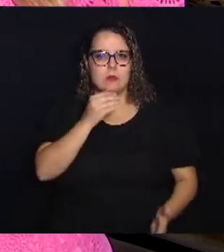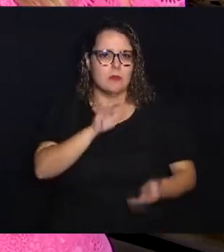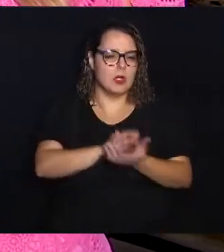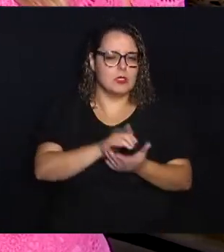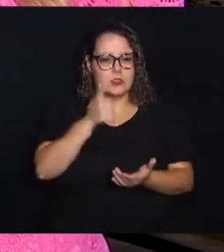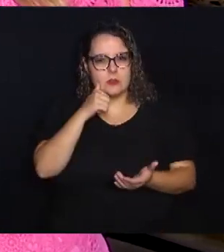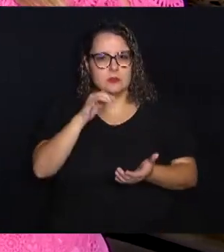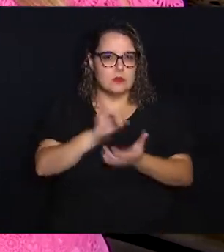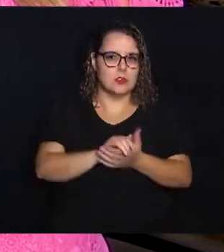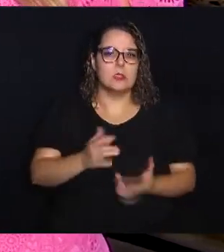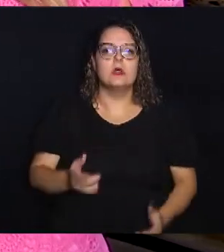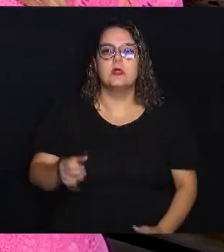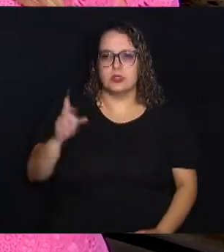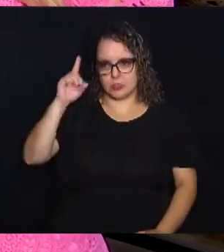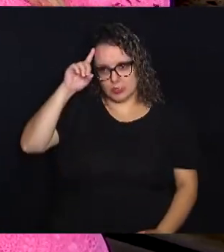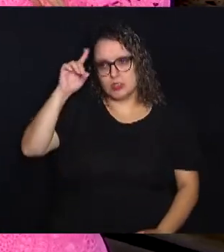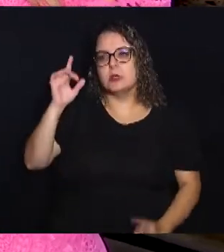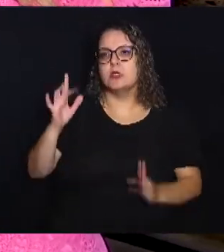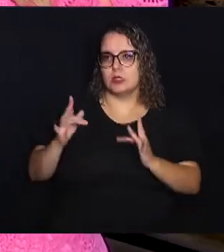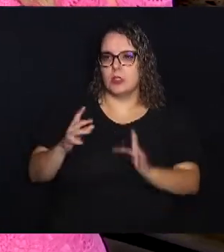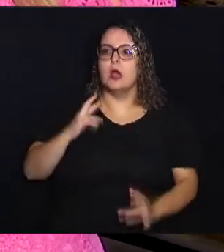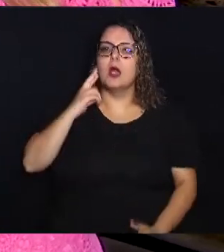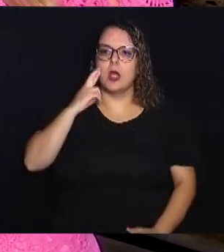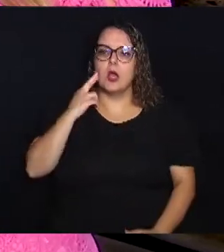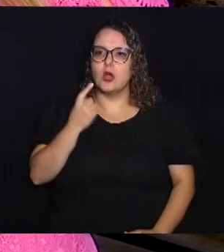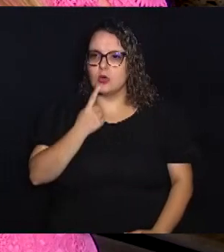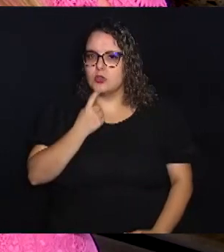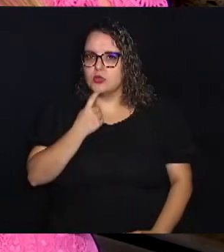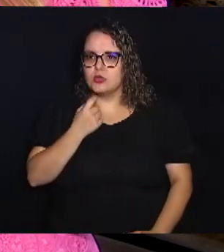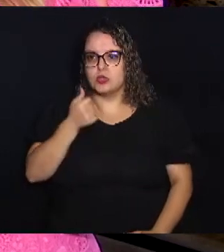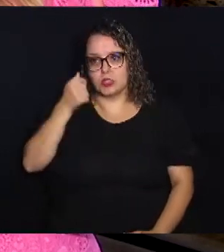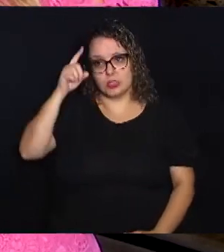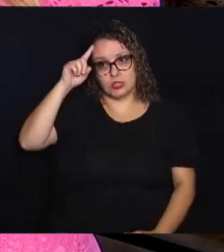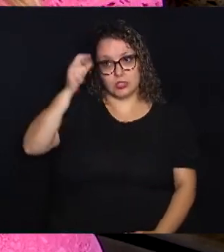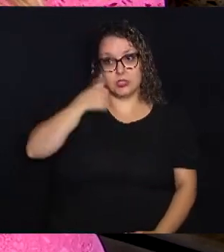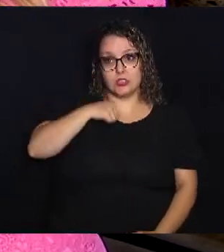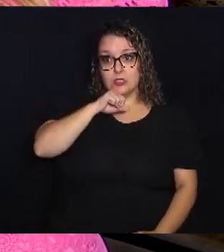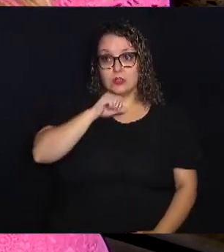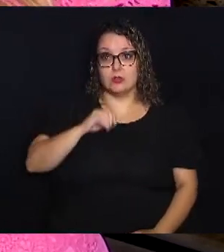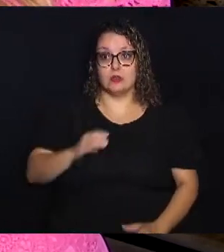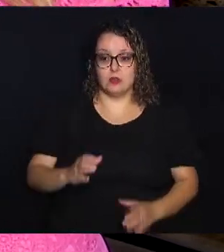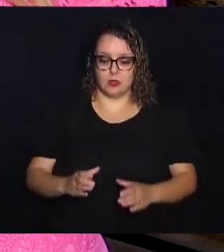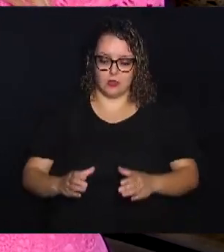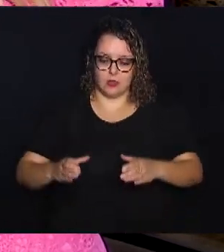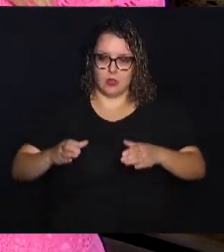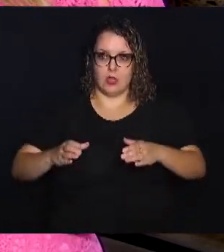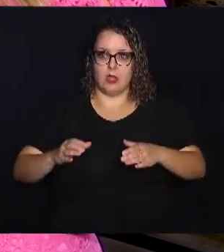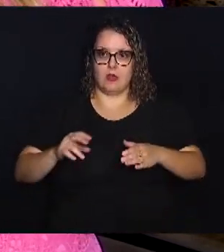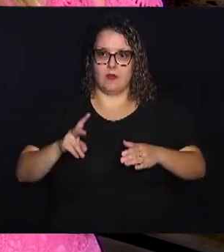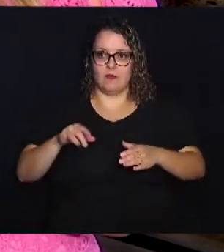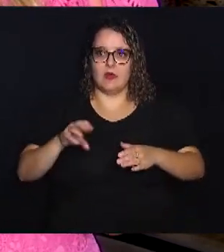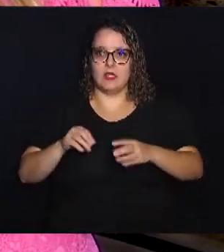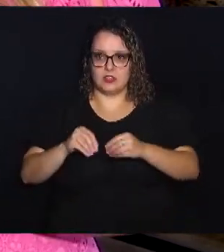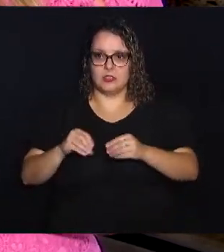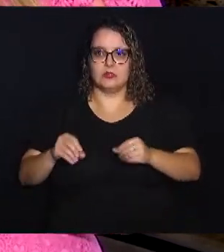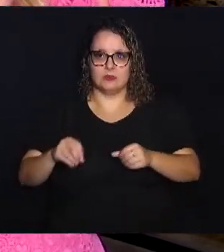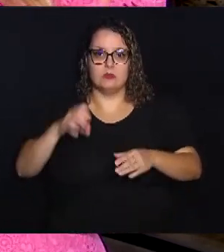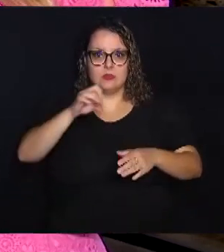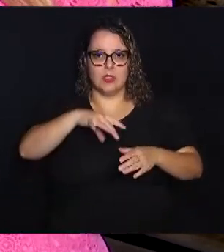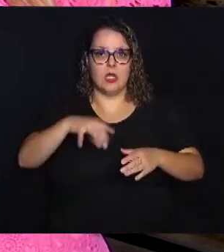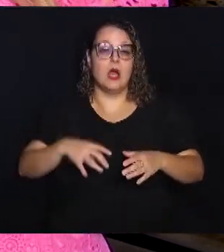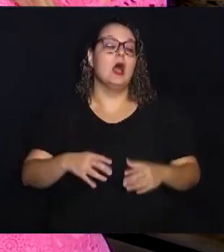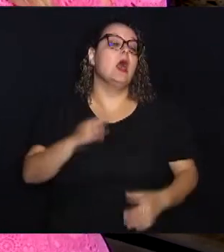exemplo, marido, mulher e tudo mais? Dia dos Namorados é a rosa vermelha. E Dia das Mães sai muito flores em vaso, flores de